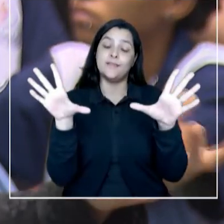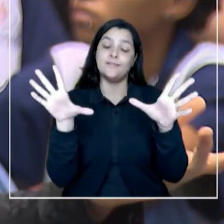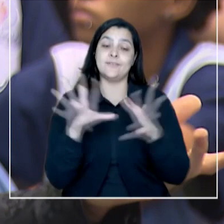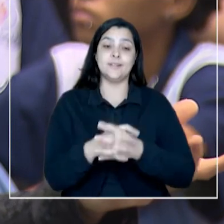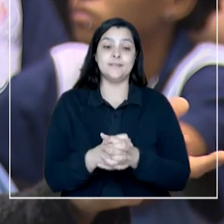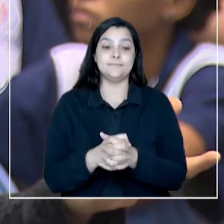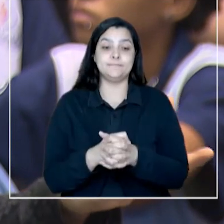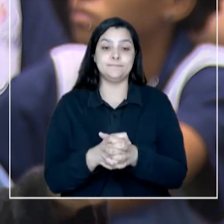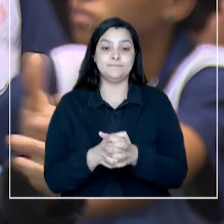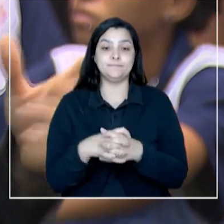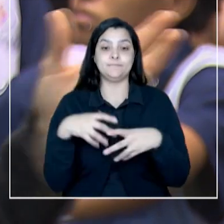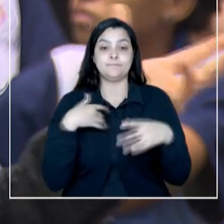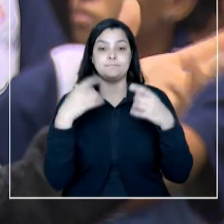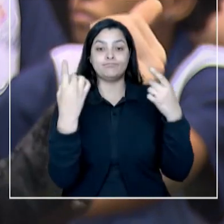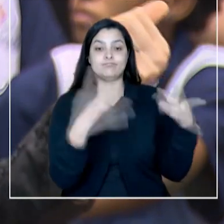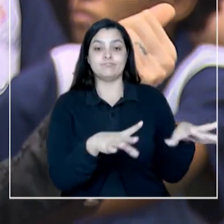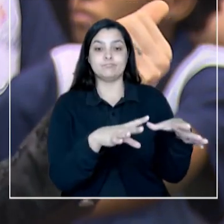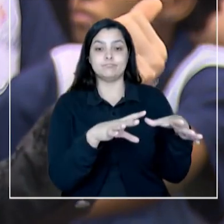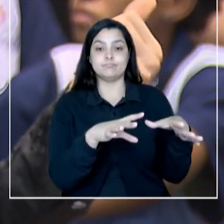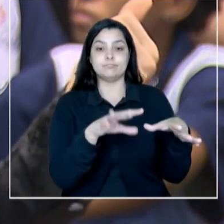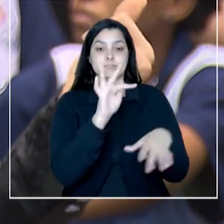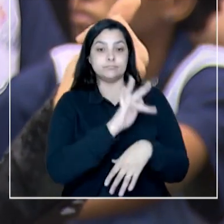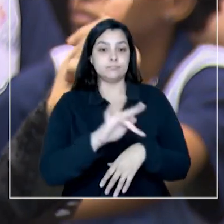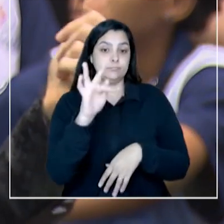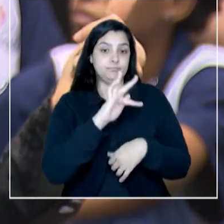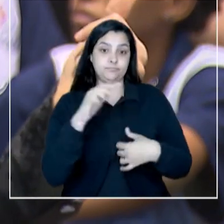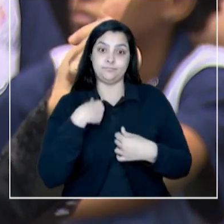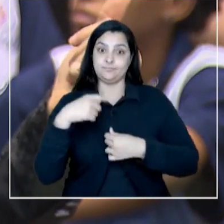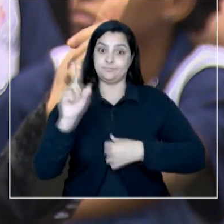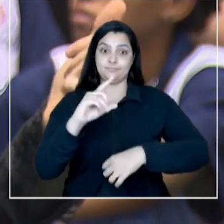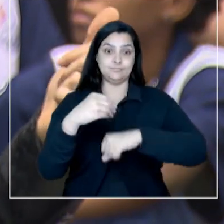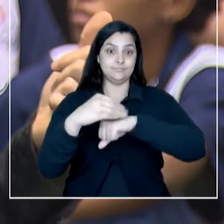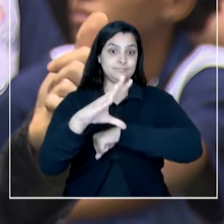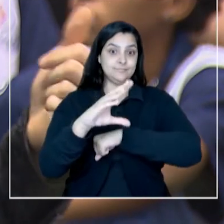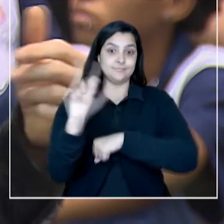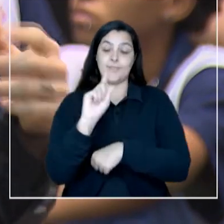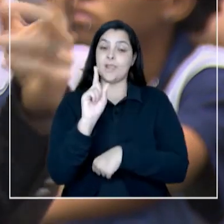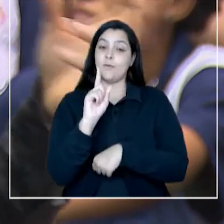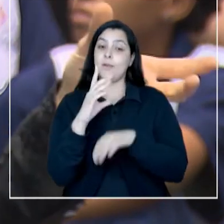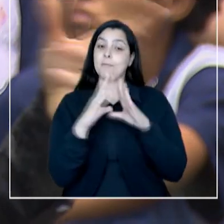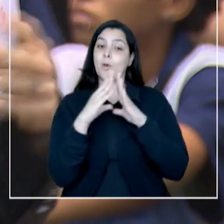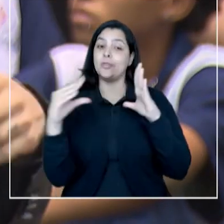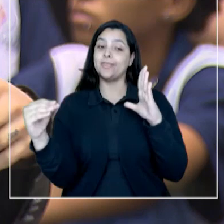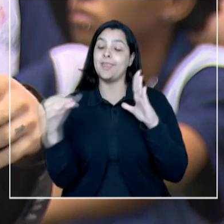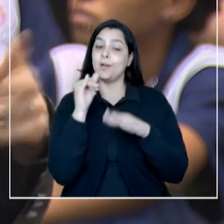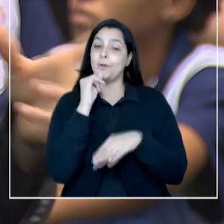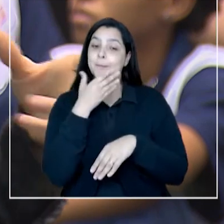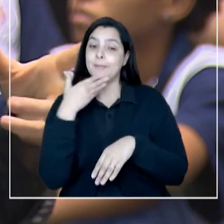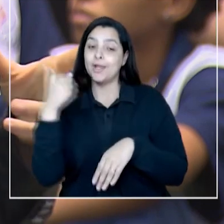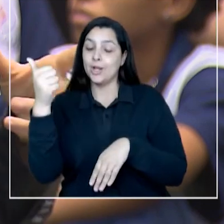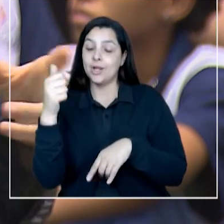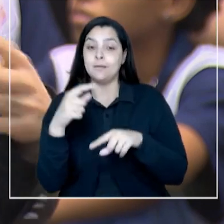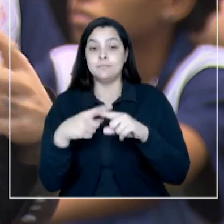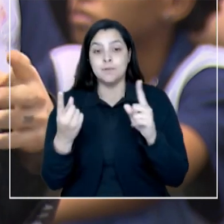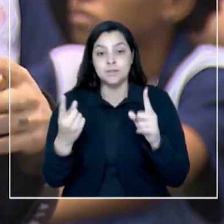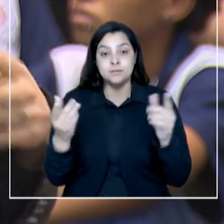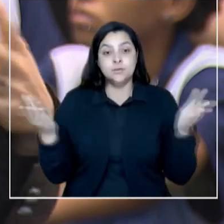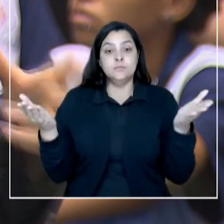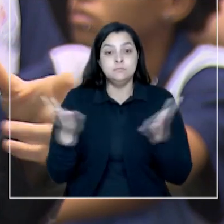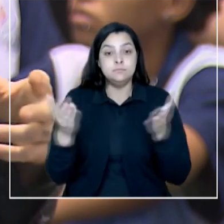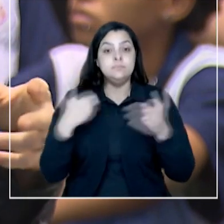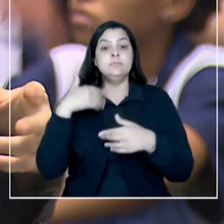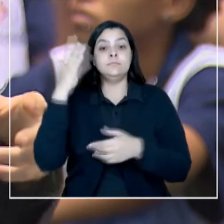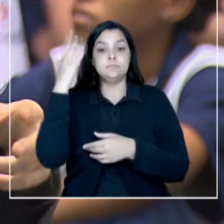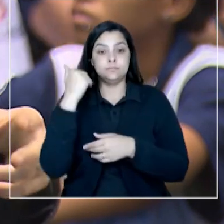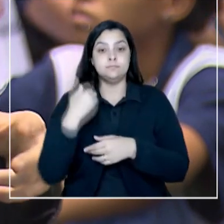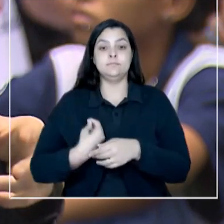Eu acabei largando a faculdade, não recomendo isso, tá? Isso não é o melhor exemplo, mas eu falo que hoje em dia eu sei que eu vivo